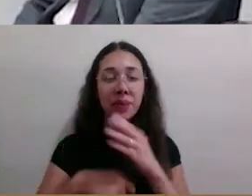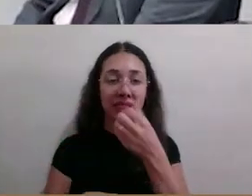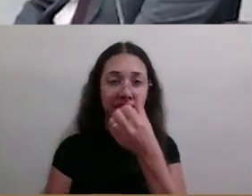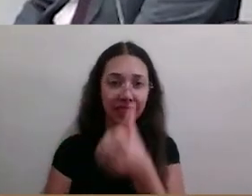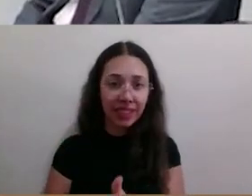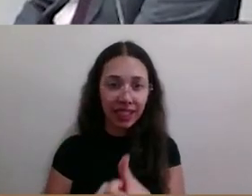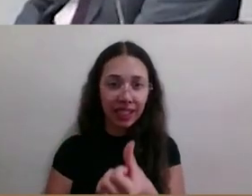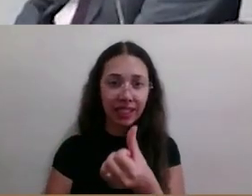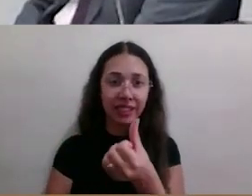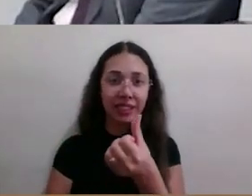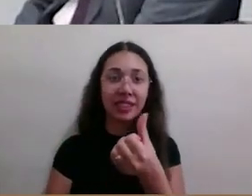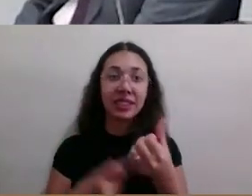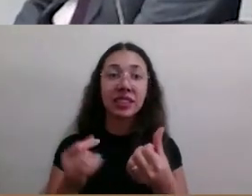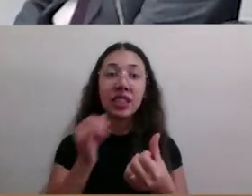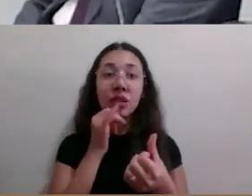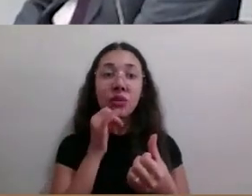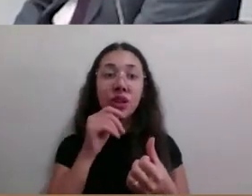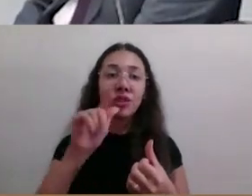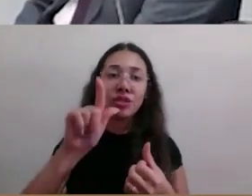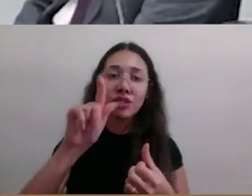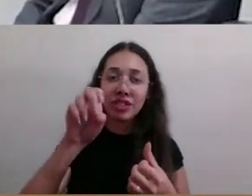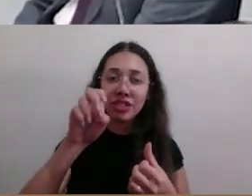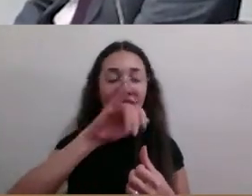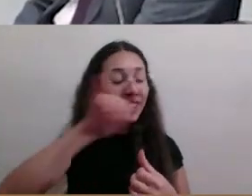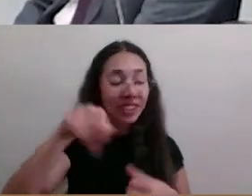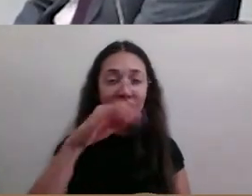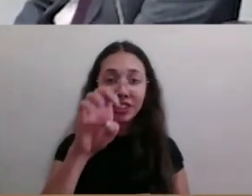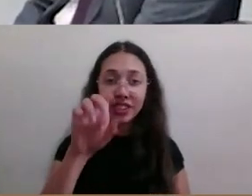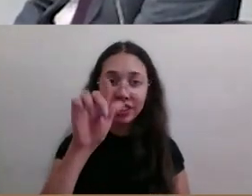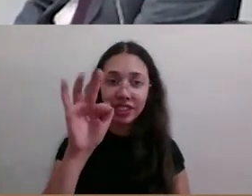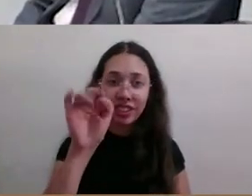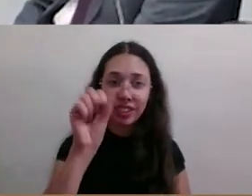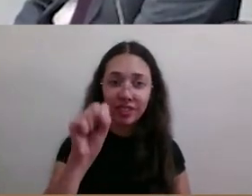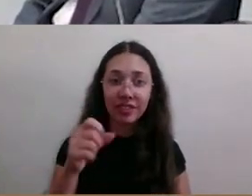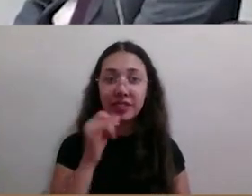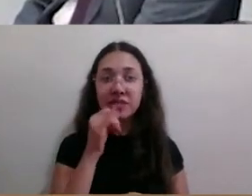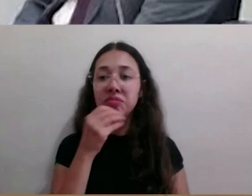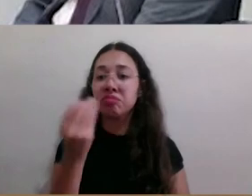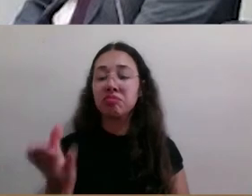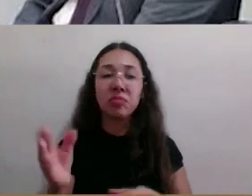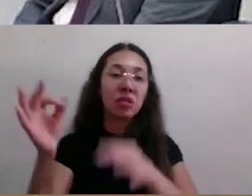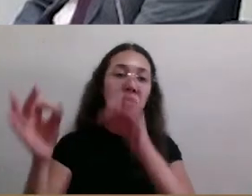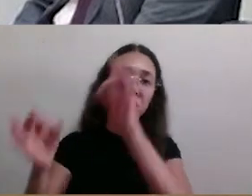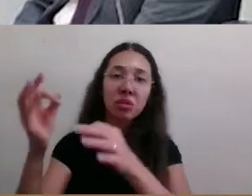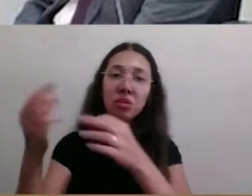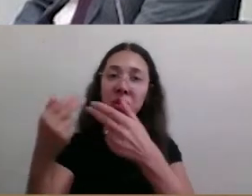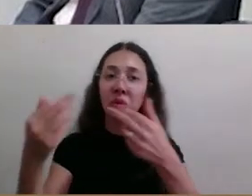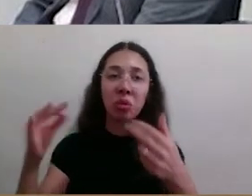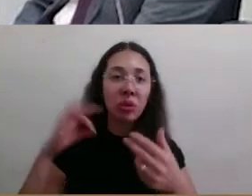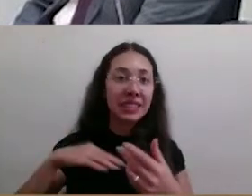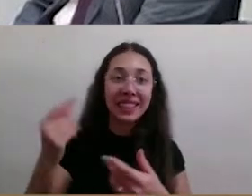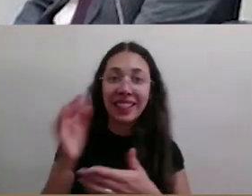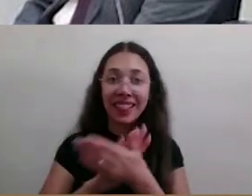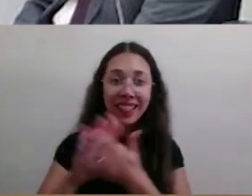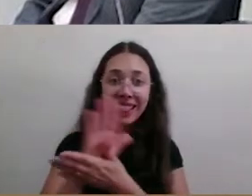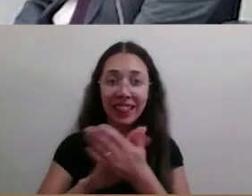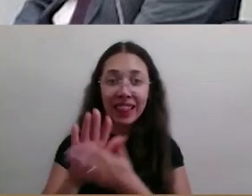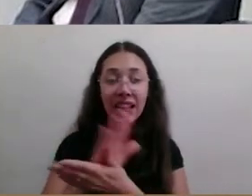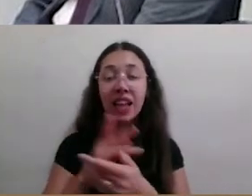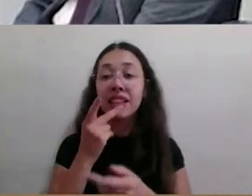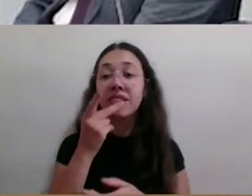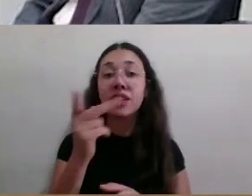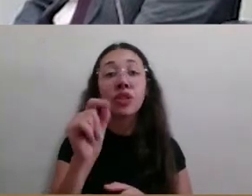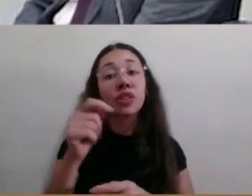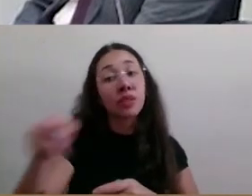GEF, sem dar dinheiro, sem dar funcionário, juiz, e nada, né, estrutura, ele disse, olha, faça, coloque em prática.